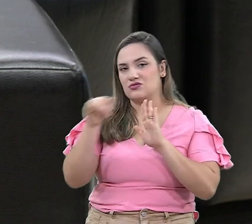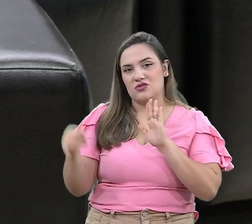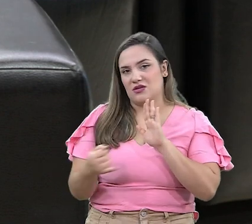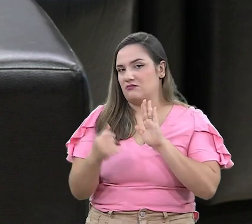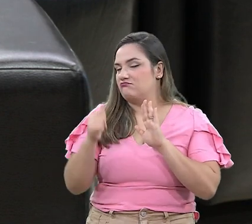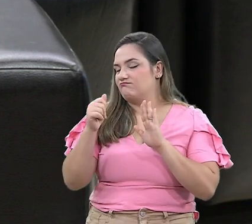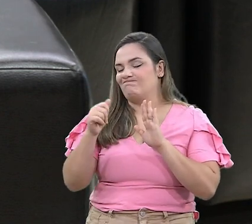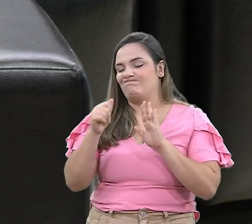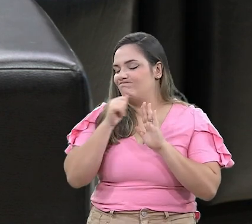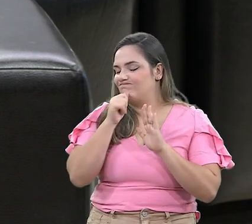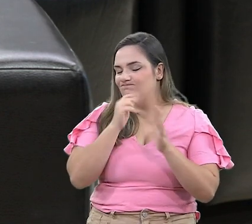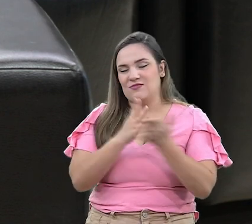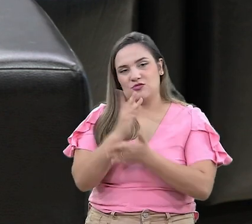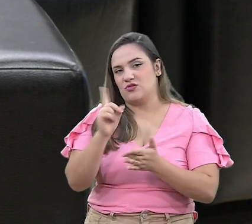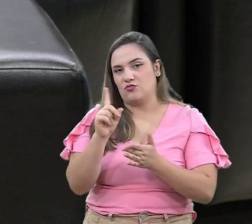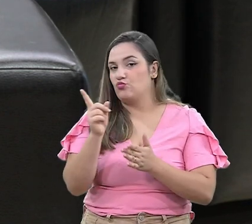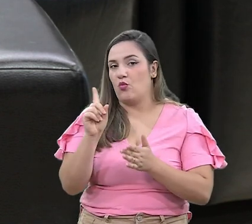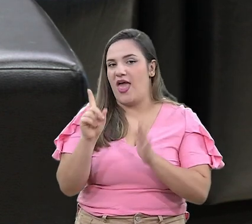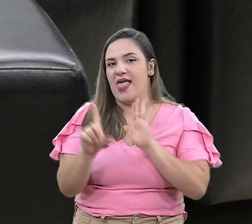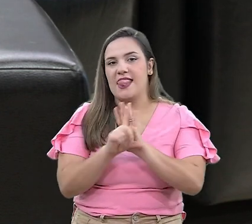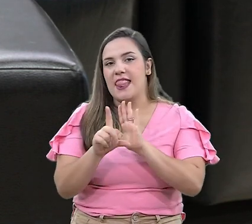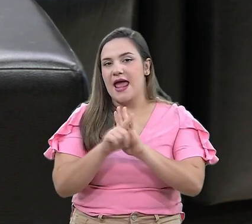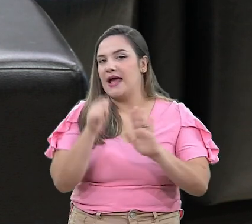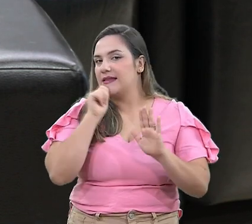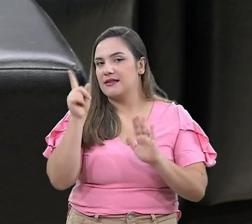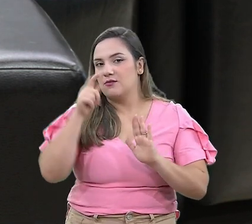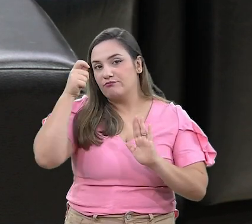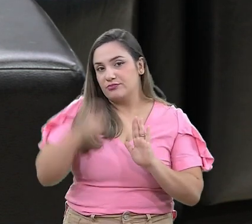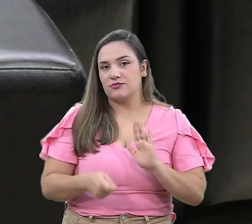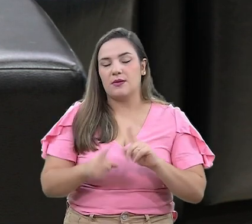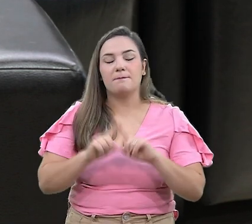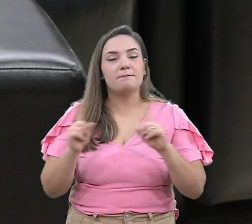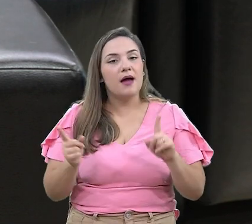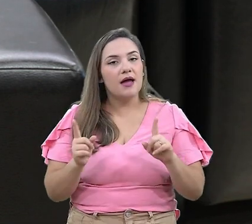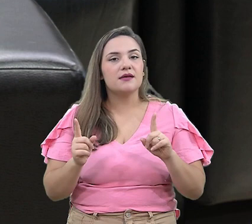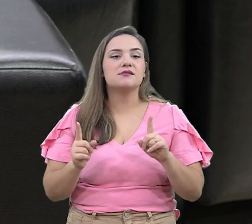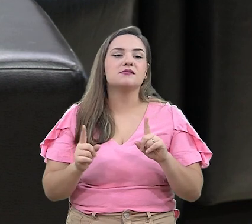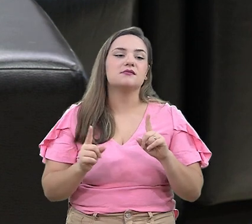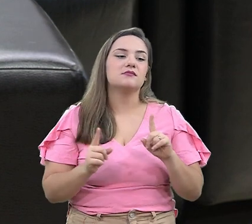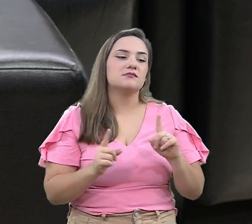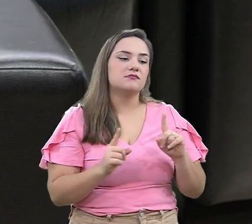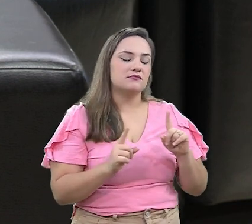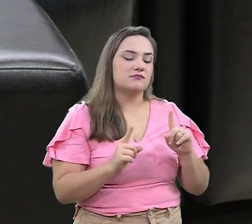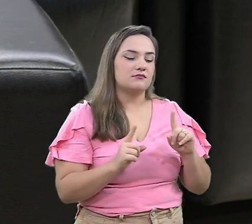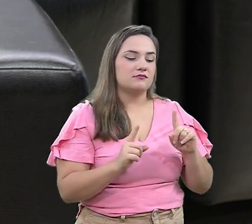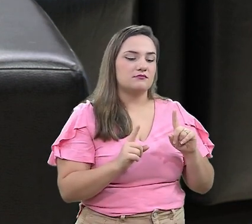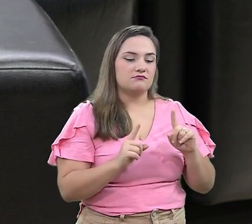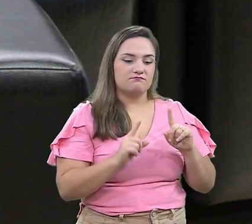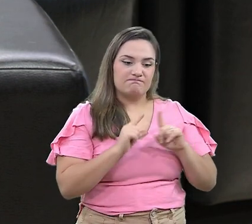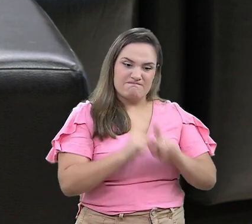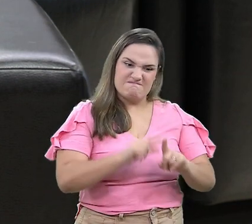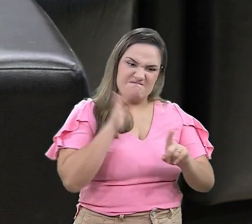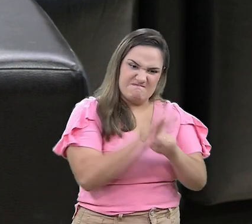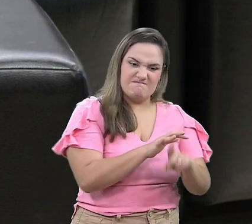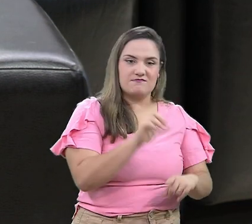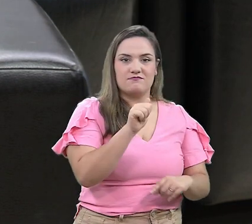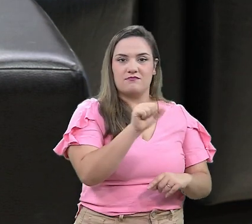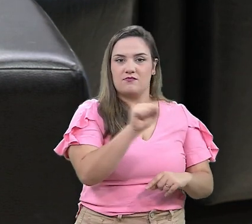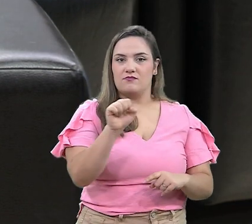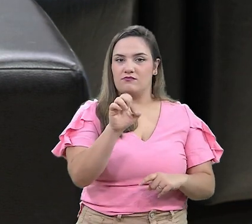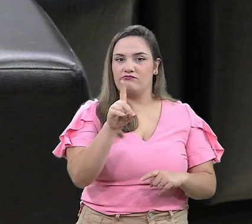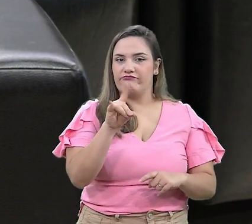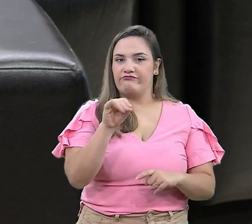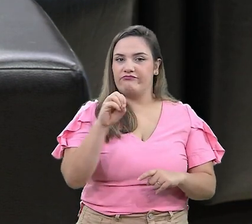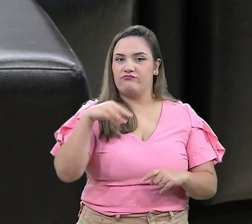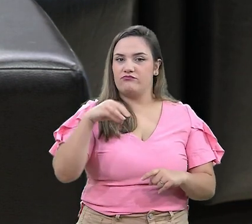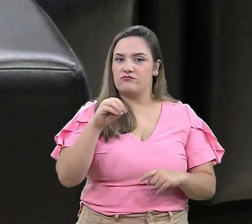de lei, não foi aprovado. Então, como regra, o assédio moral em si não se